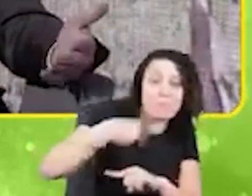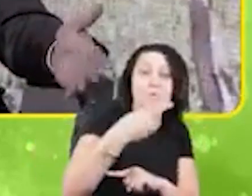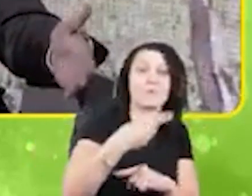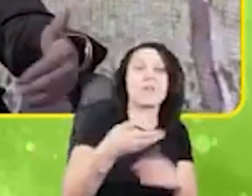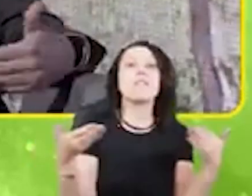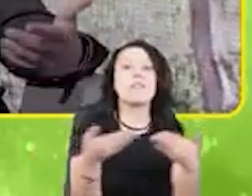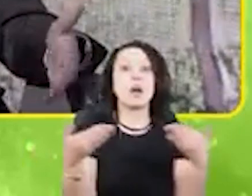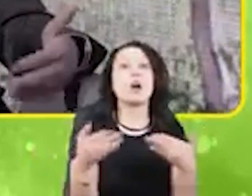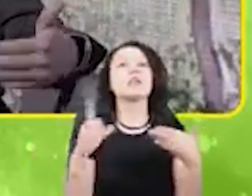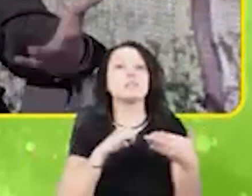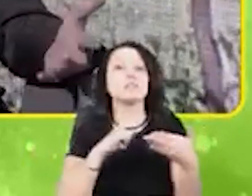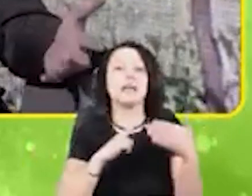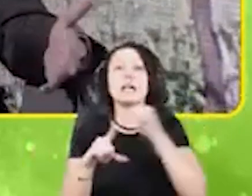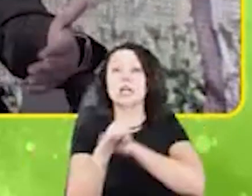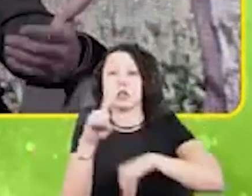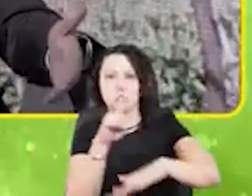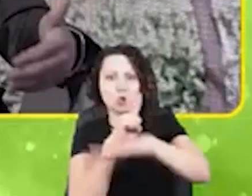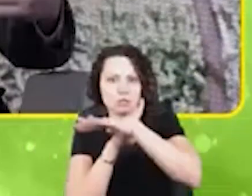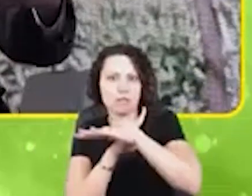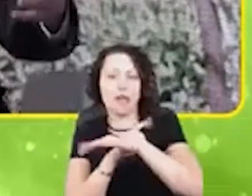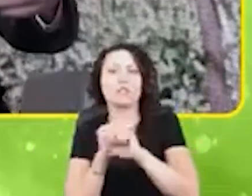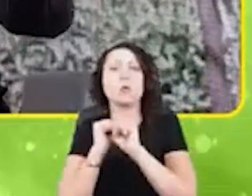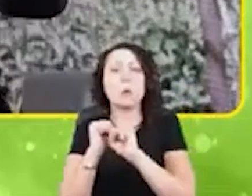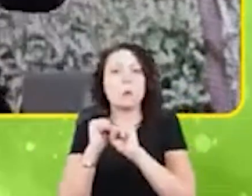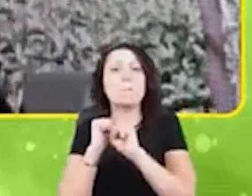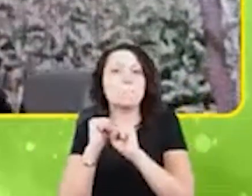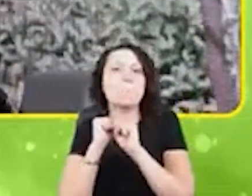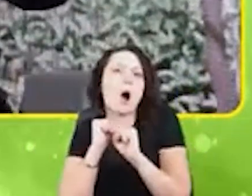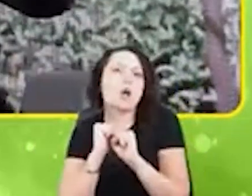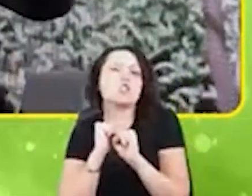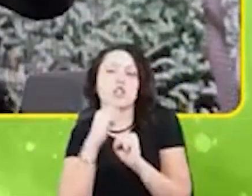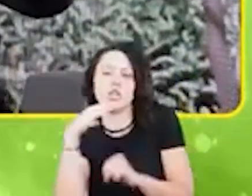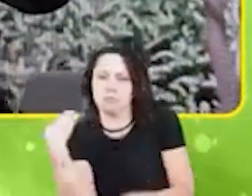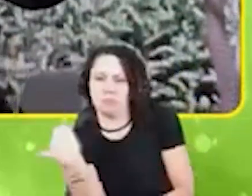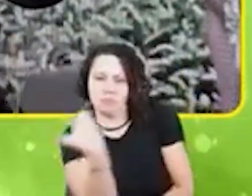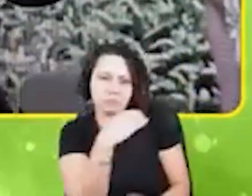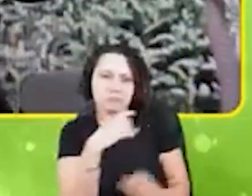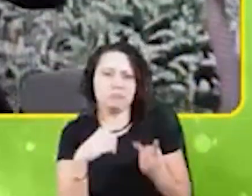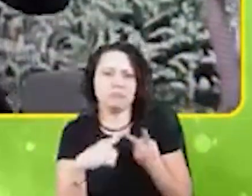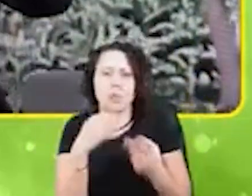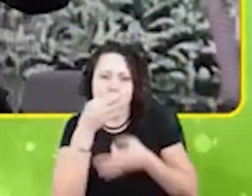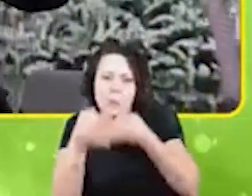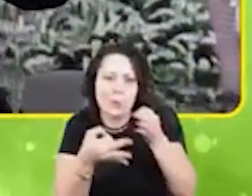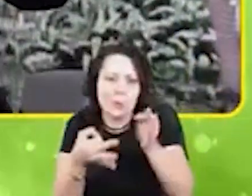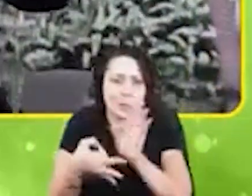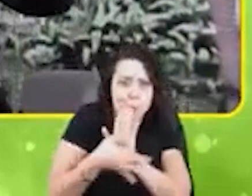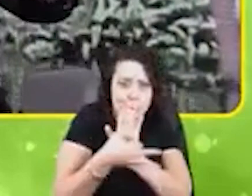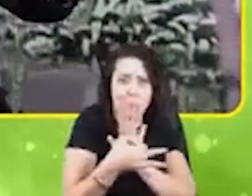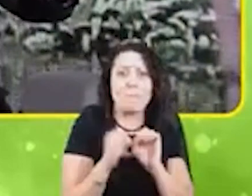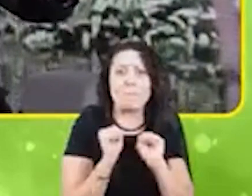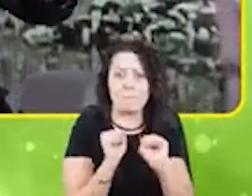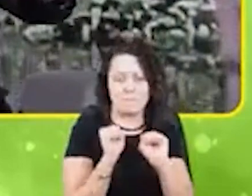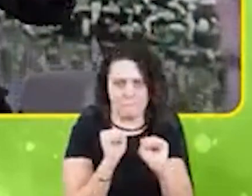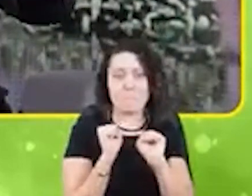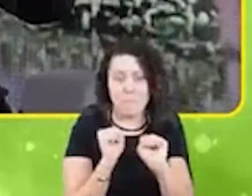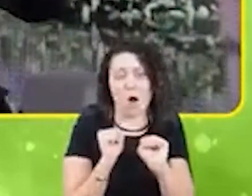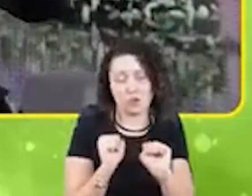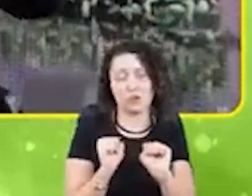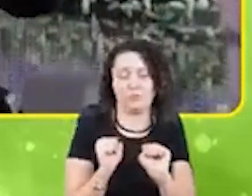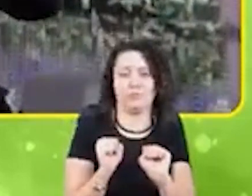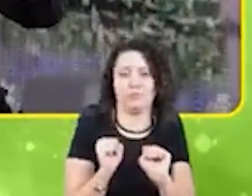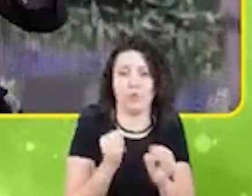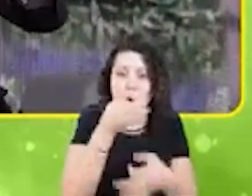ou seja está disponível para qualquer um dos Senhores e das senhoras todo mundo que tá em casa assistindo contribuir trazer trazer suas contribuições